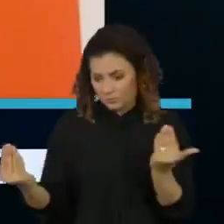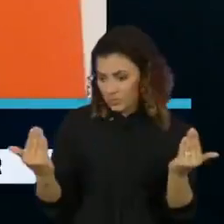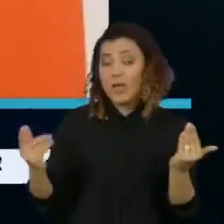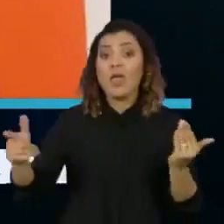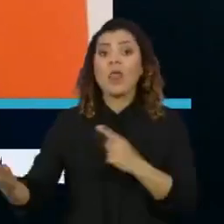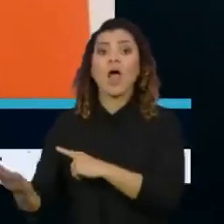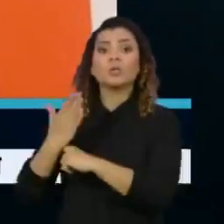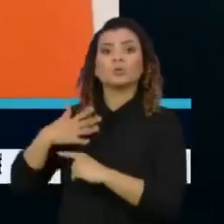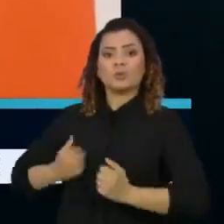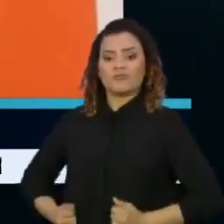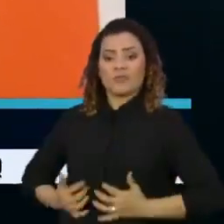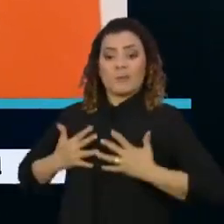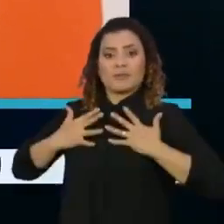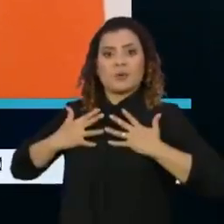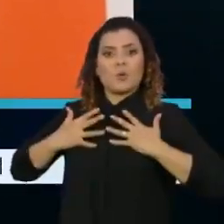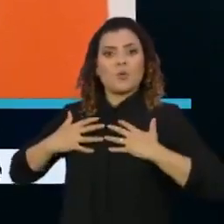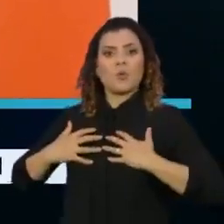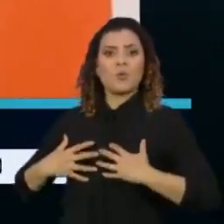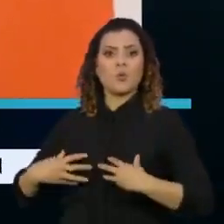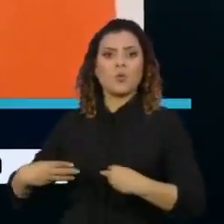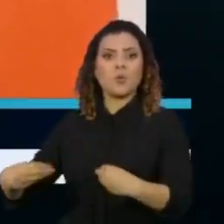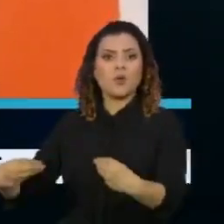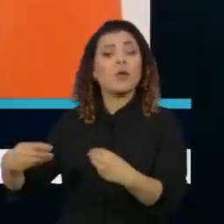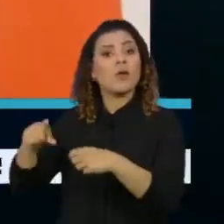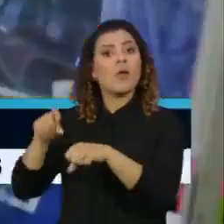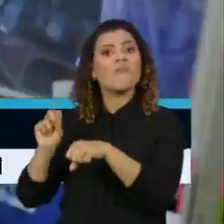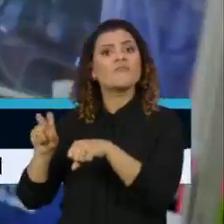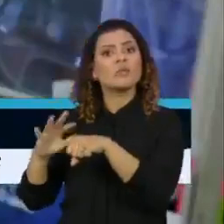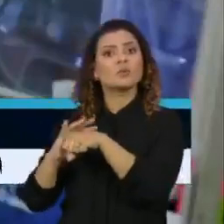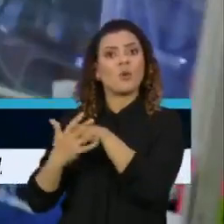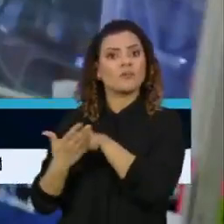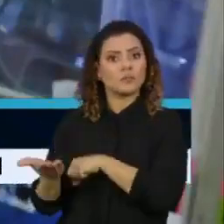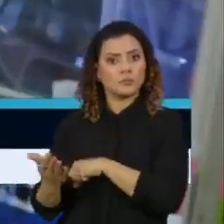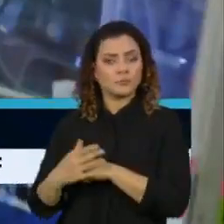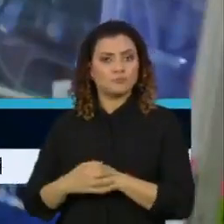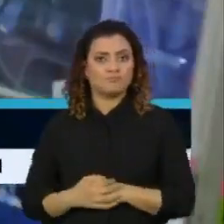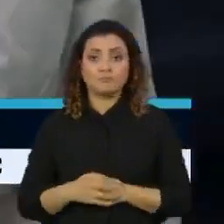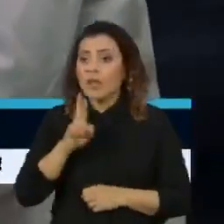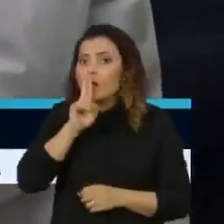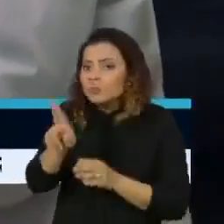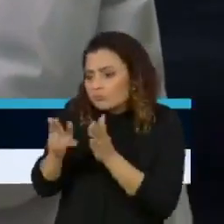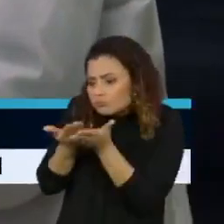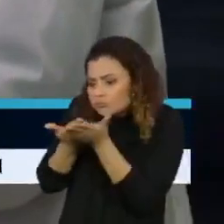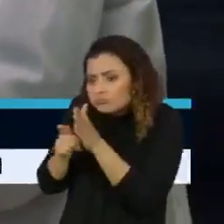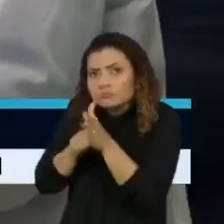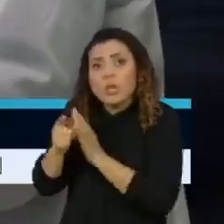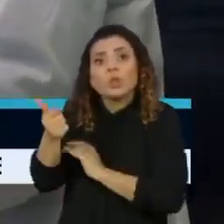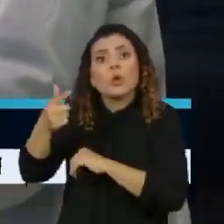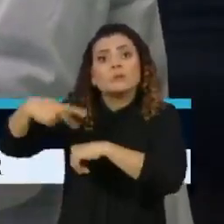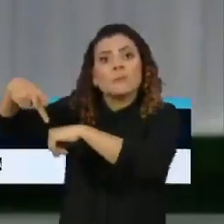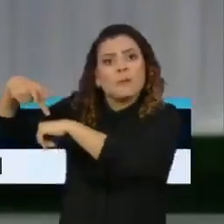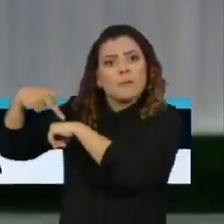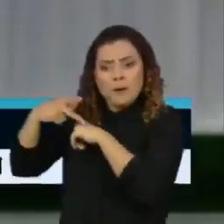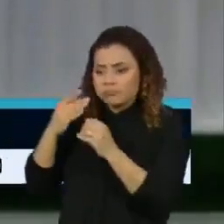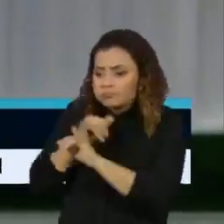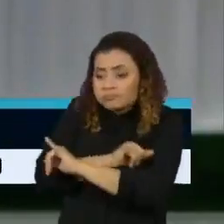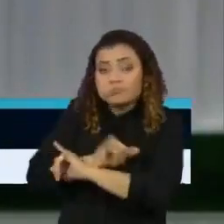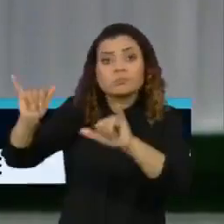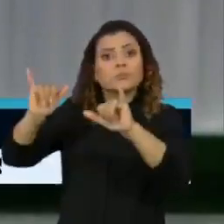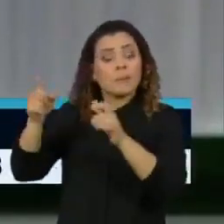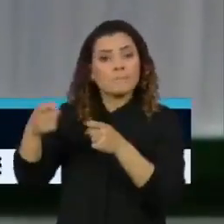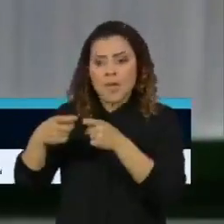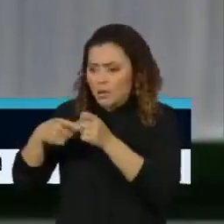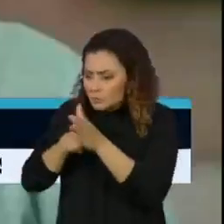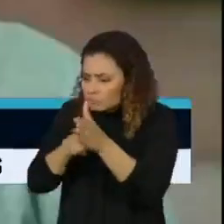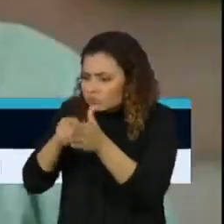processo inflamatório desencadeado pelos seus covis dois o vírus da convide o resultado do estudo em 12 países foi divulgado por